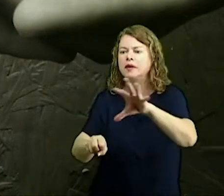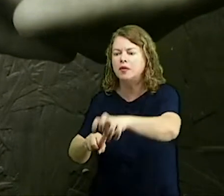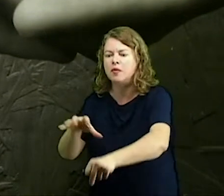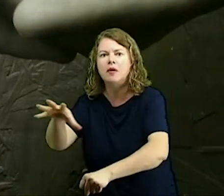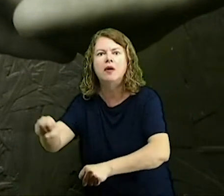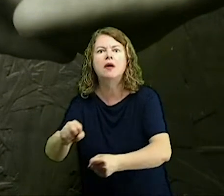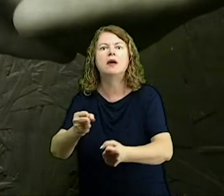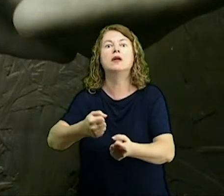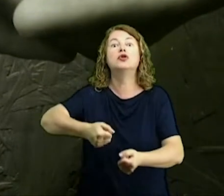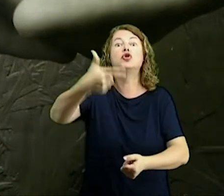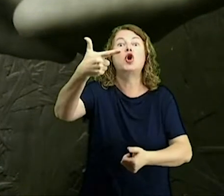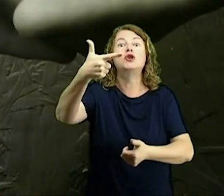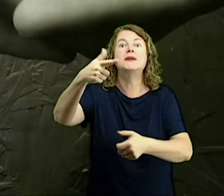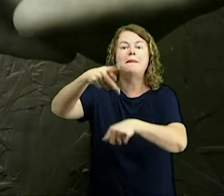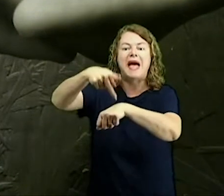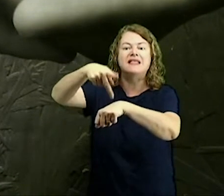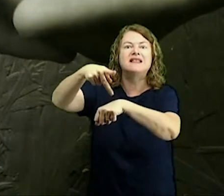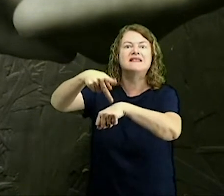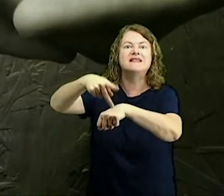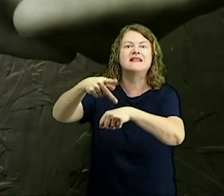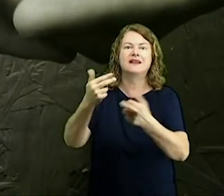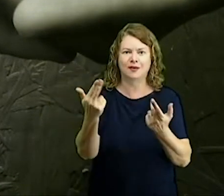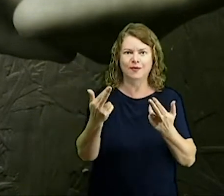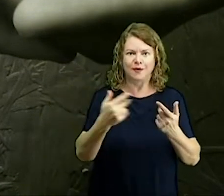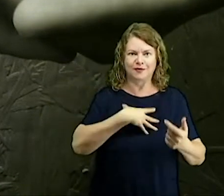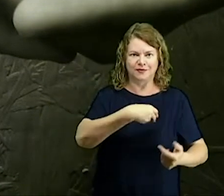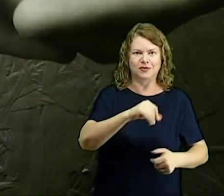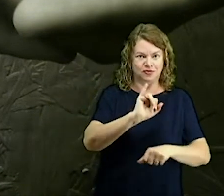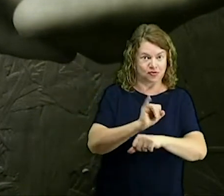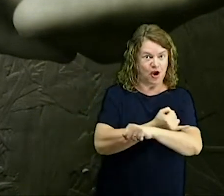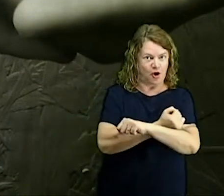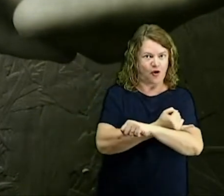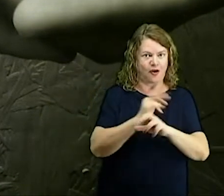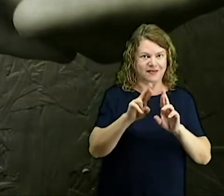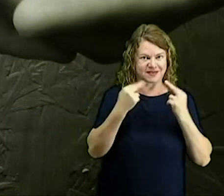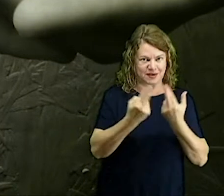Jacó, ao qual veio a palavra do Senhor dizendo: Israel será teu